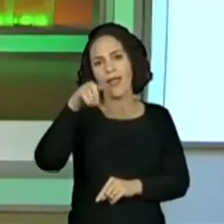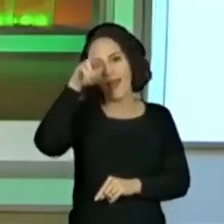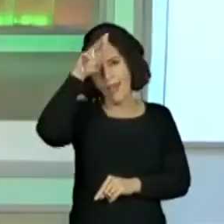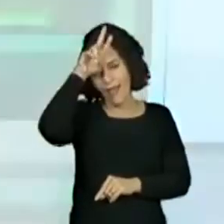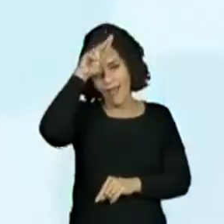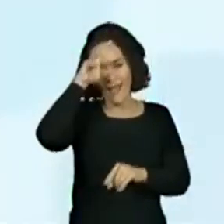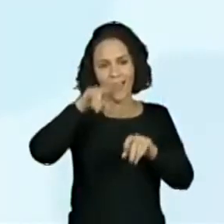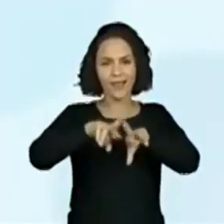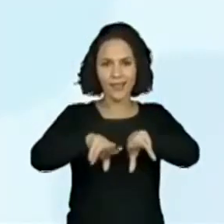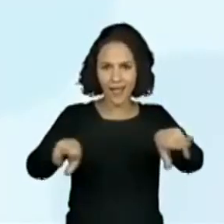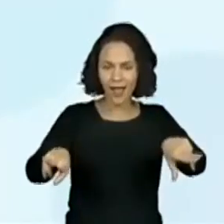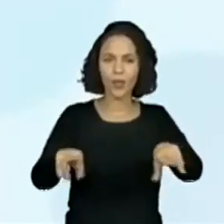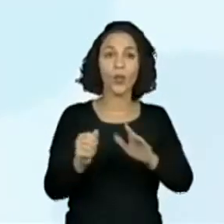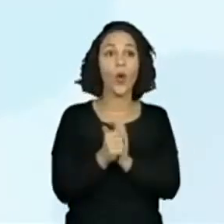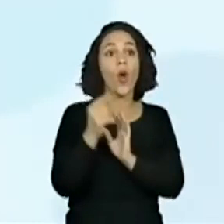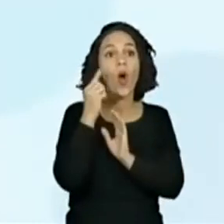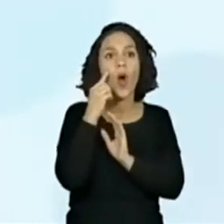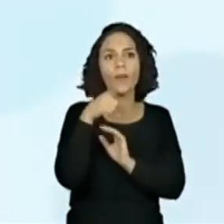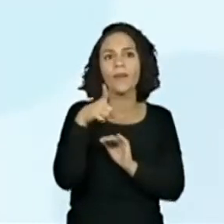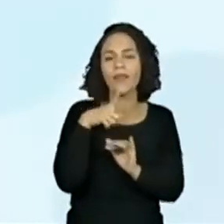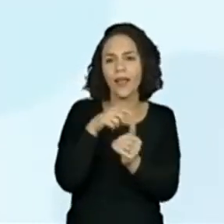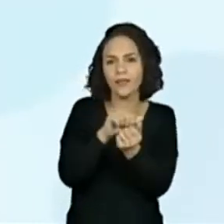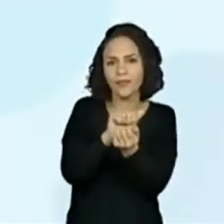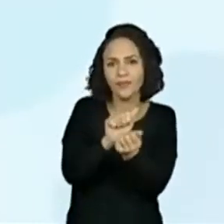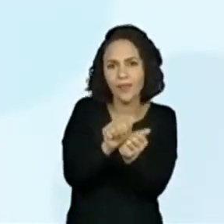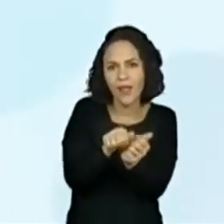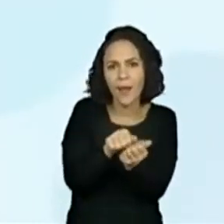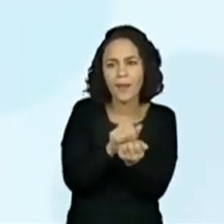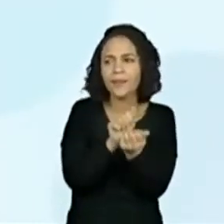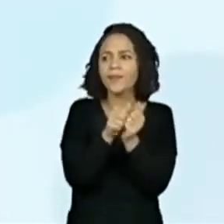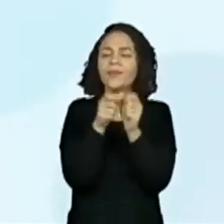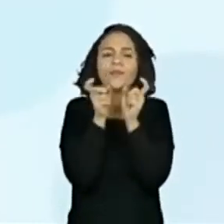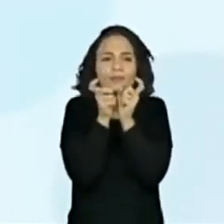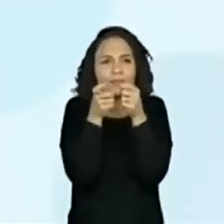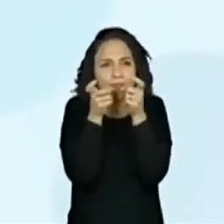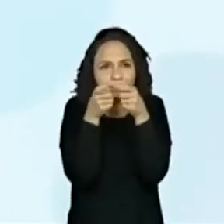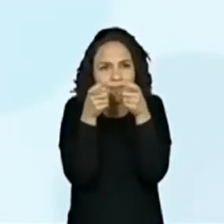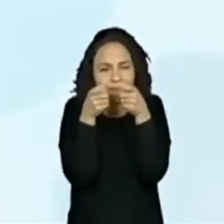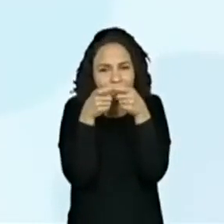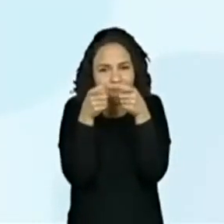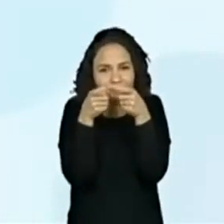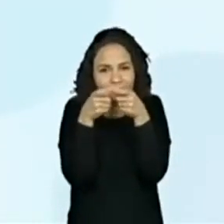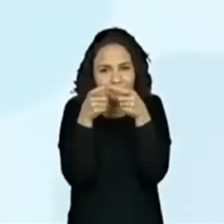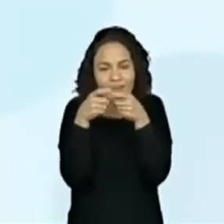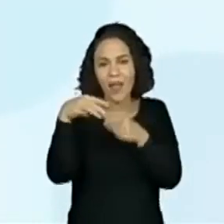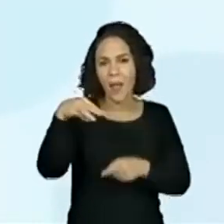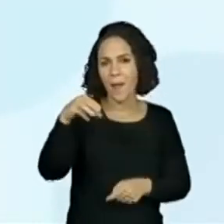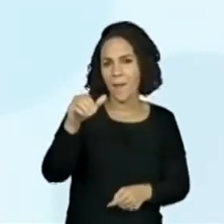o aparelho bucal mastigador, que é o da primeira figura,